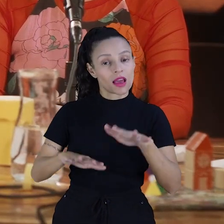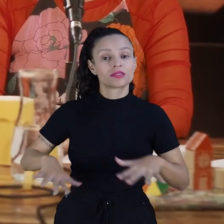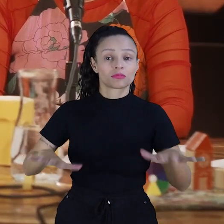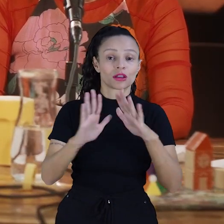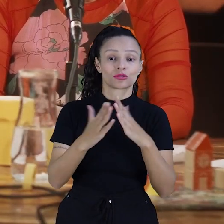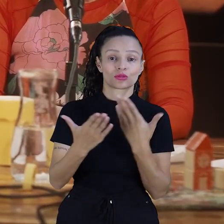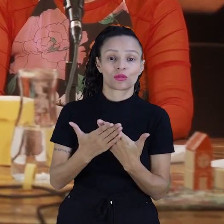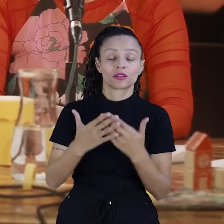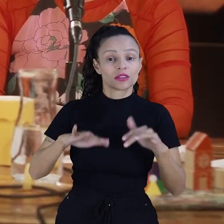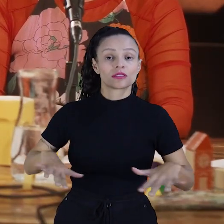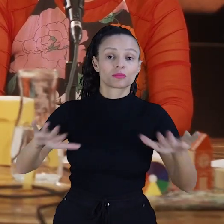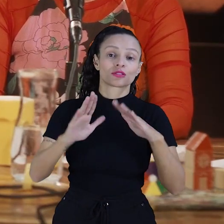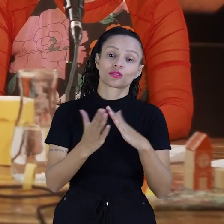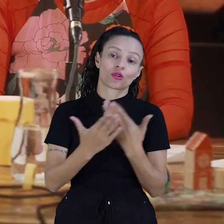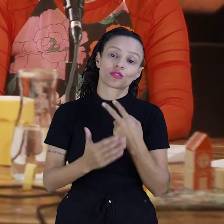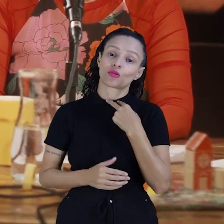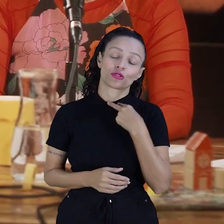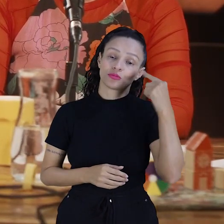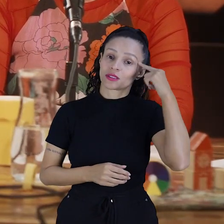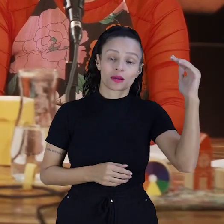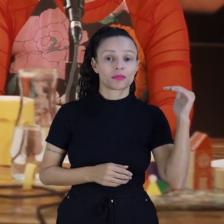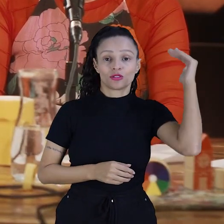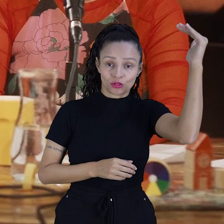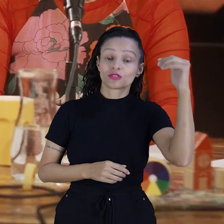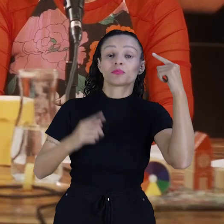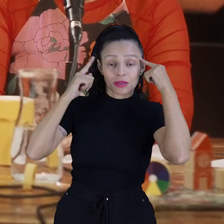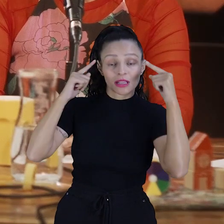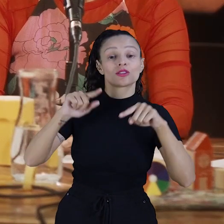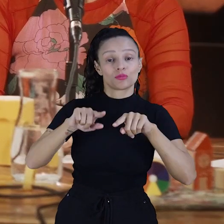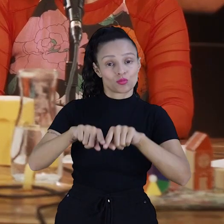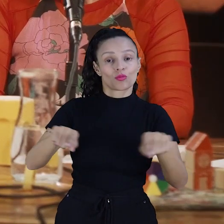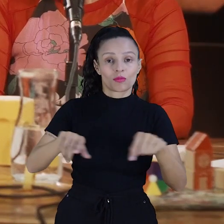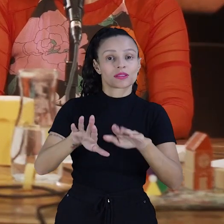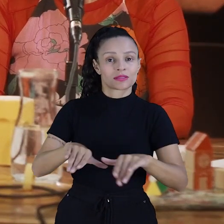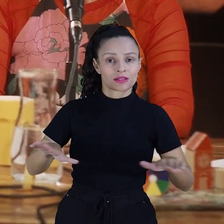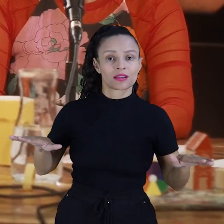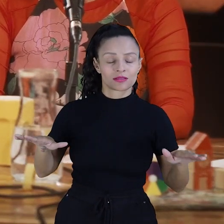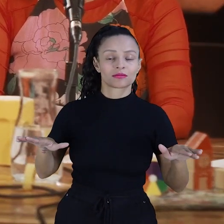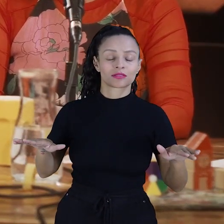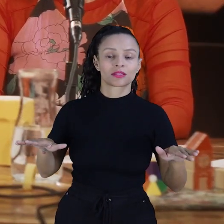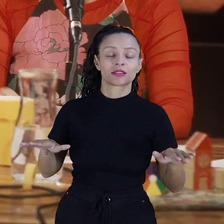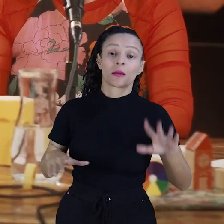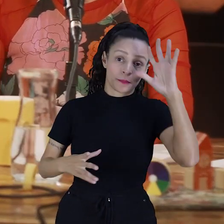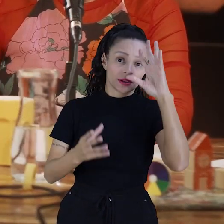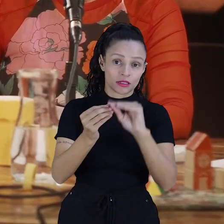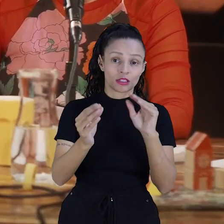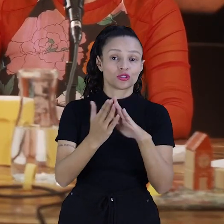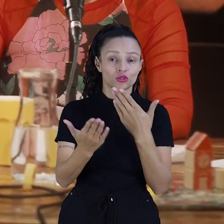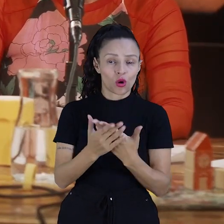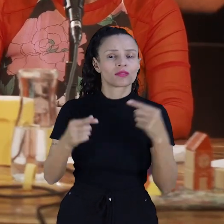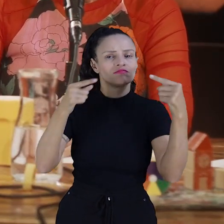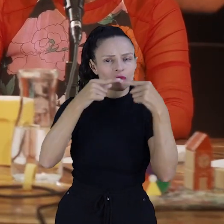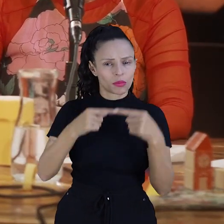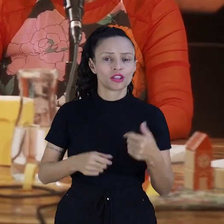da escola. O espaço da escola não pode ser pensado pelos adultos, tem que ser pensado pelas crianças. Para a gente entender uma escola da infância